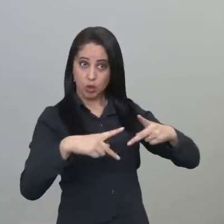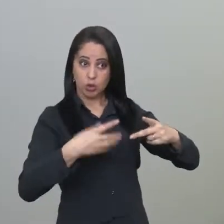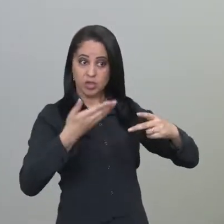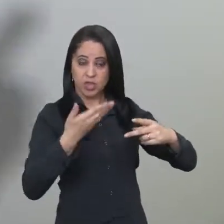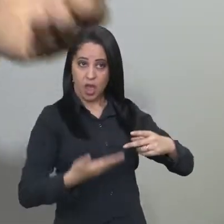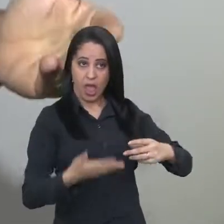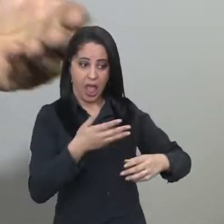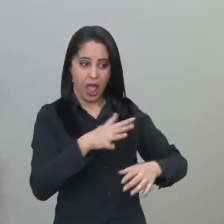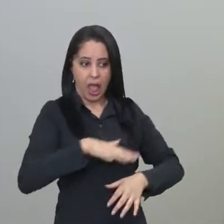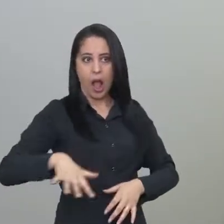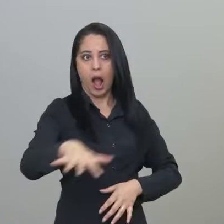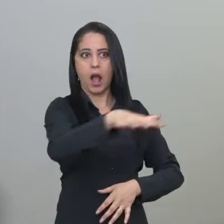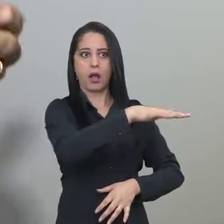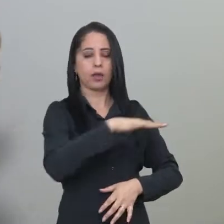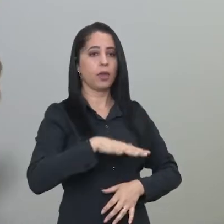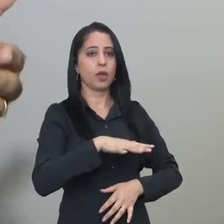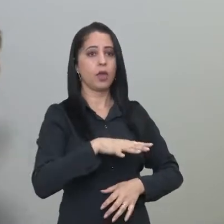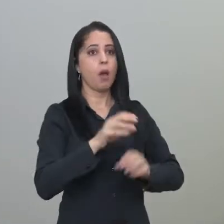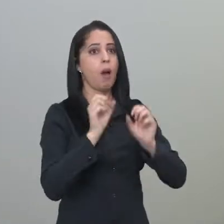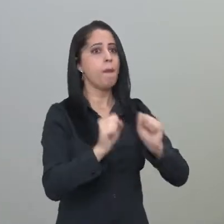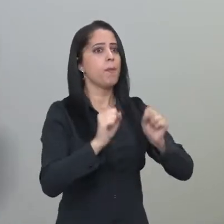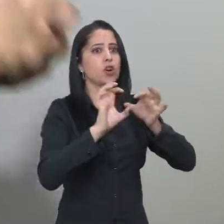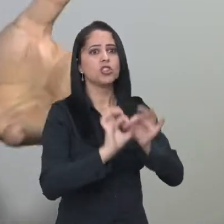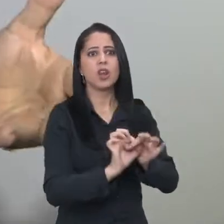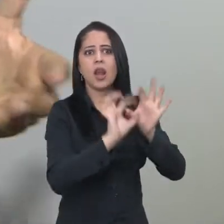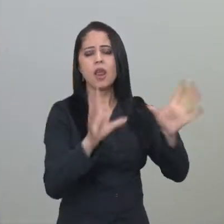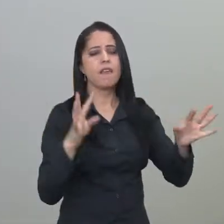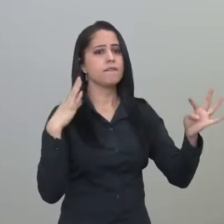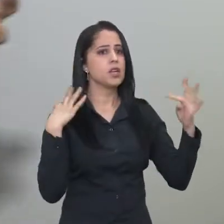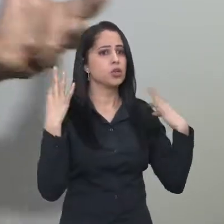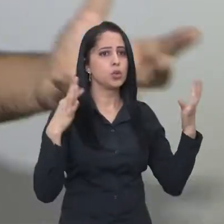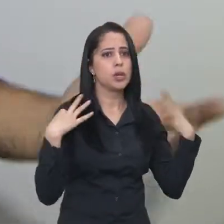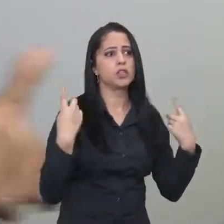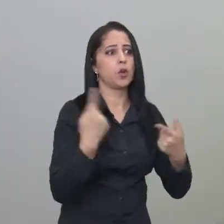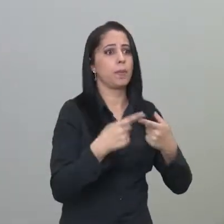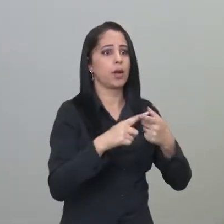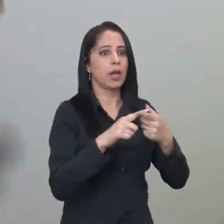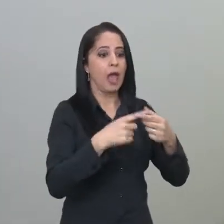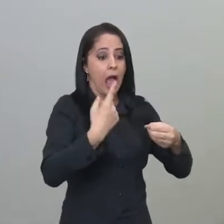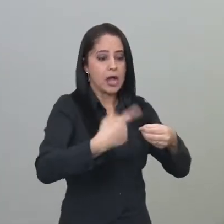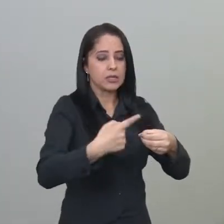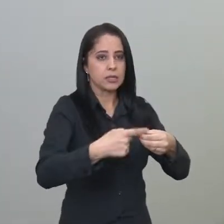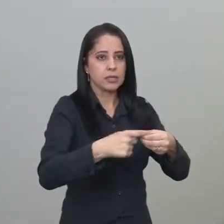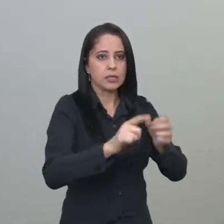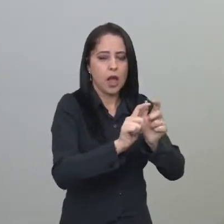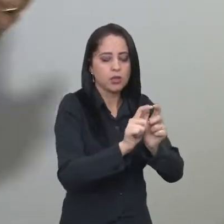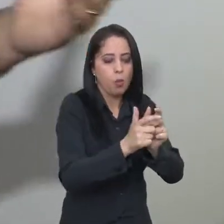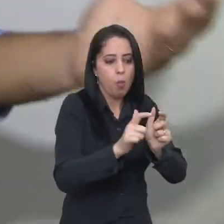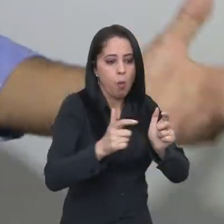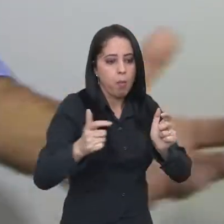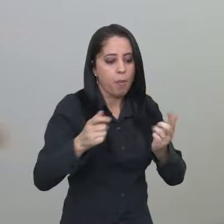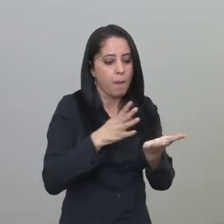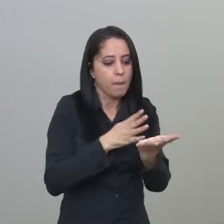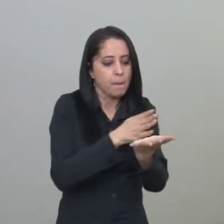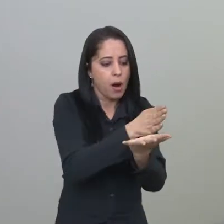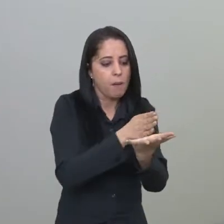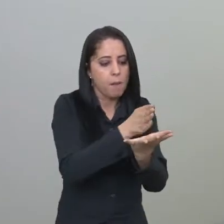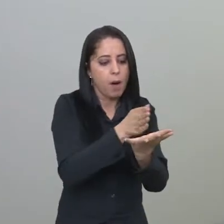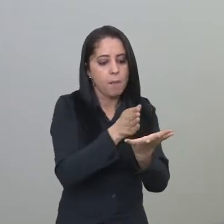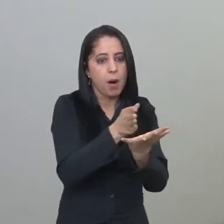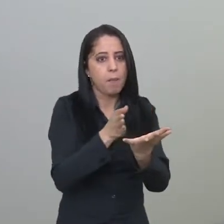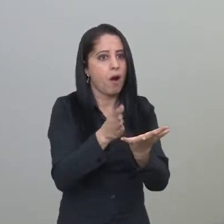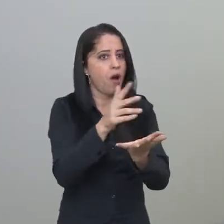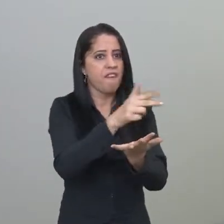apresenta isso, dá oportunidade a qualquer tipo de turismo. É uma cidade ampla, que ela tem vários